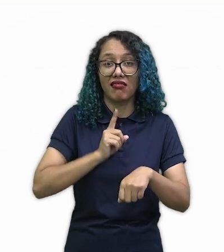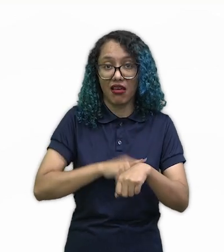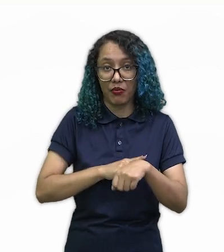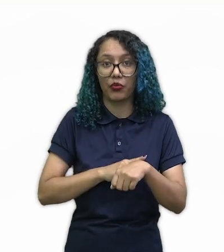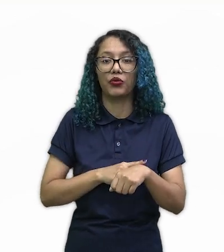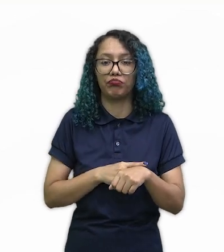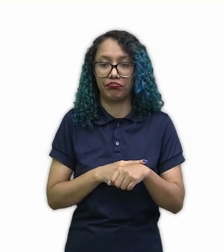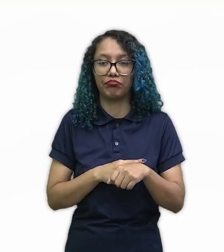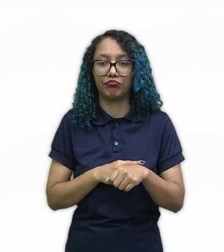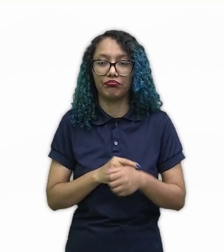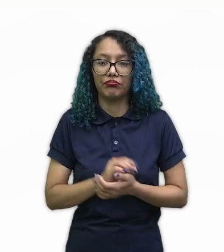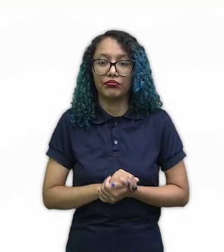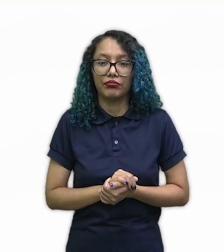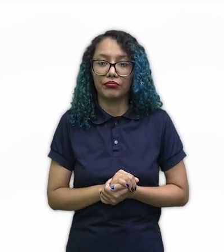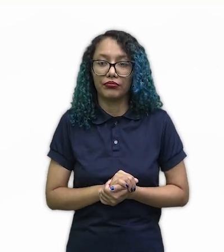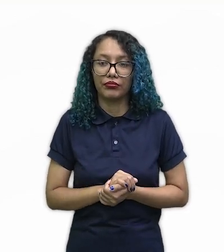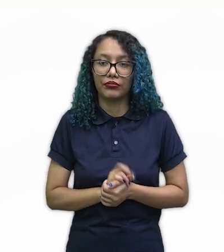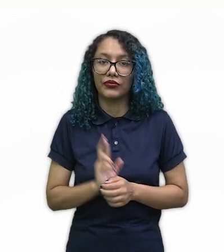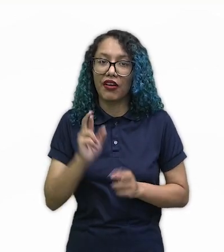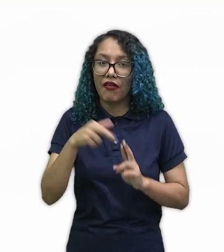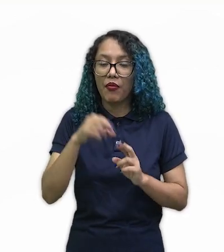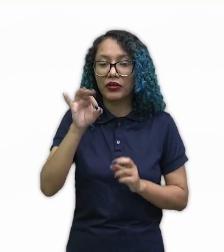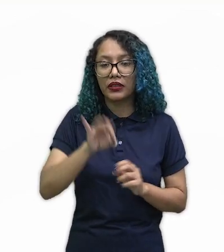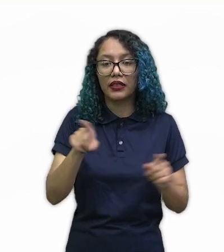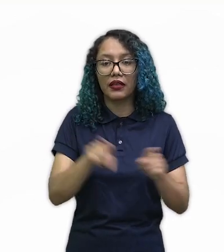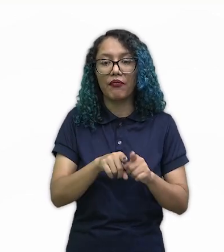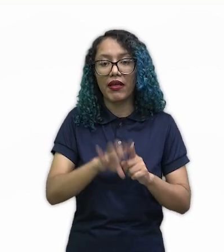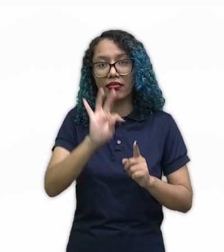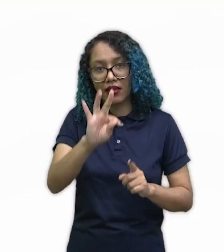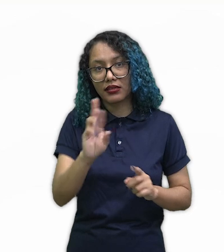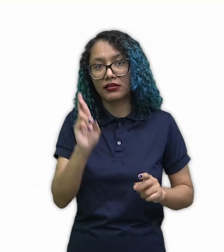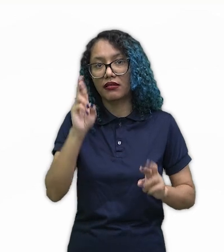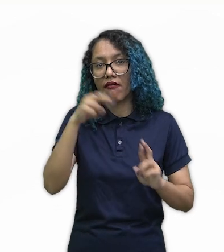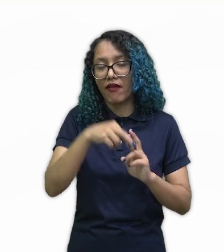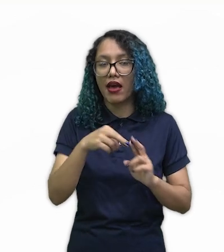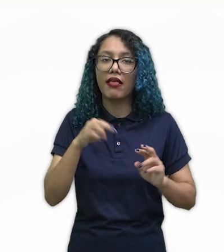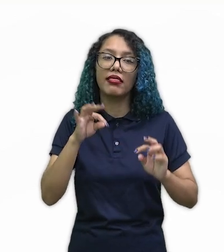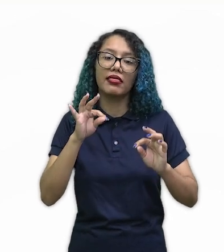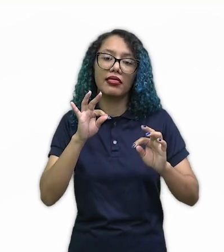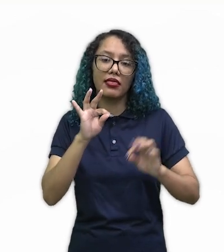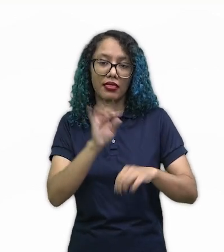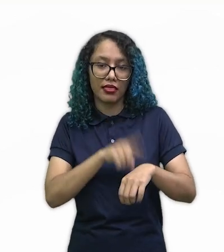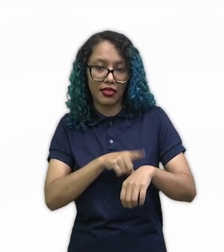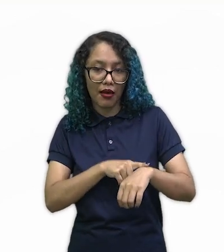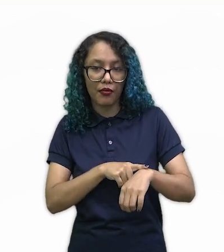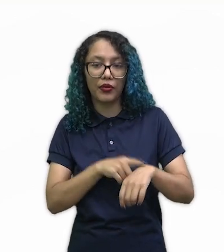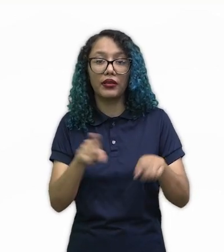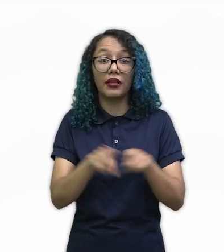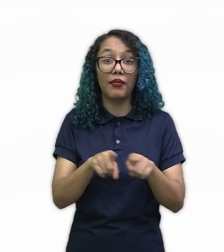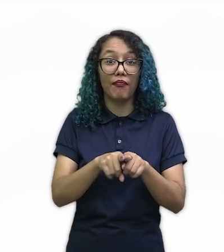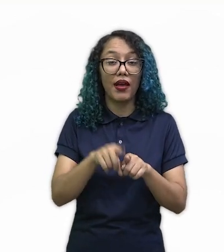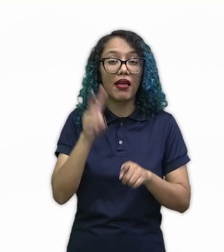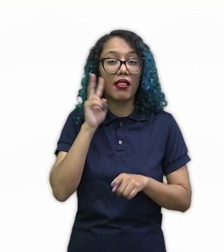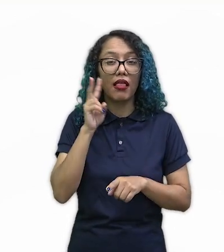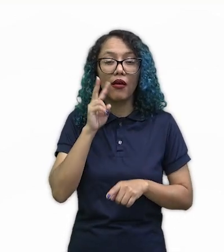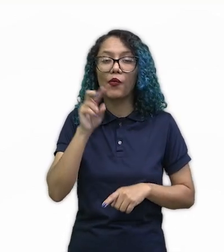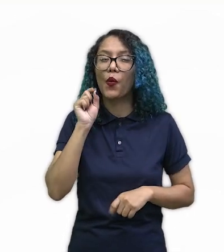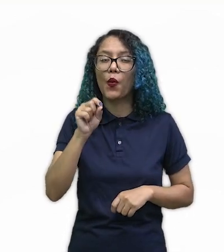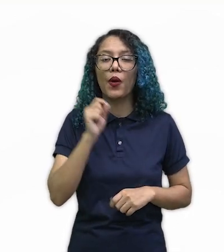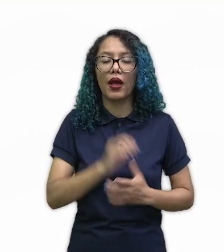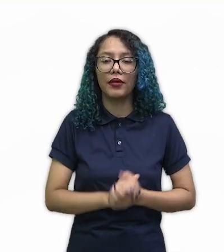relação à porcentagem. E o T é o tempo. Aqui vale novamente a lembrança do seguinte, tá bom?